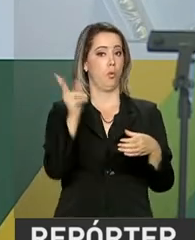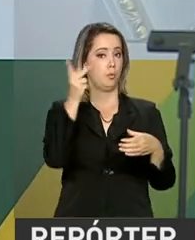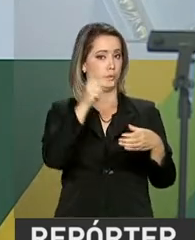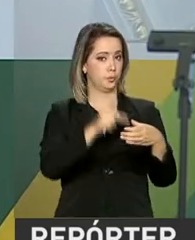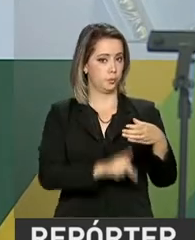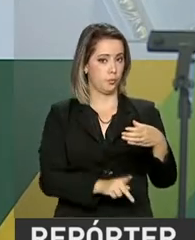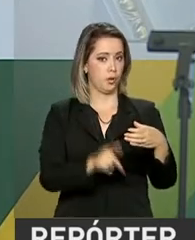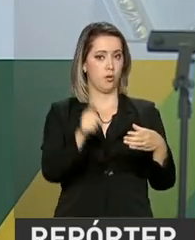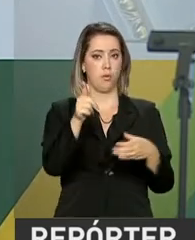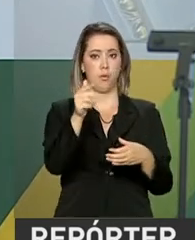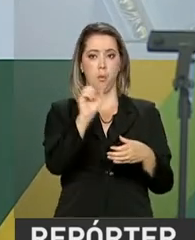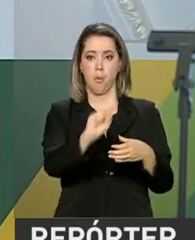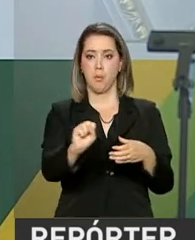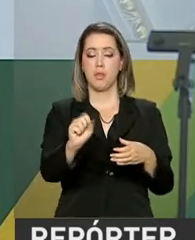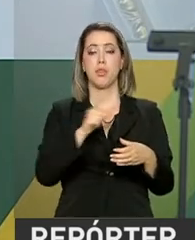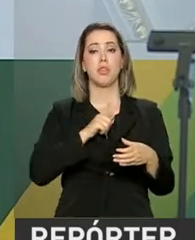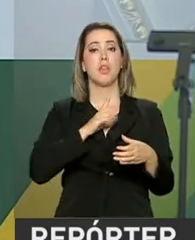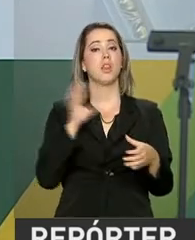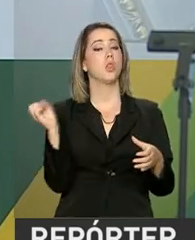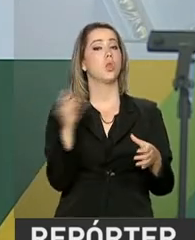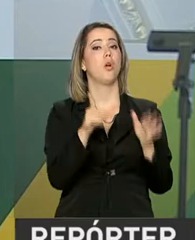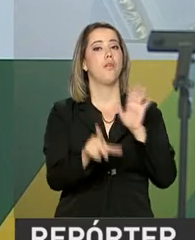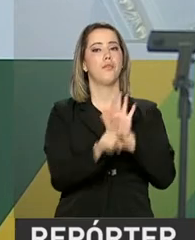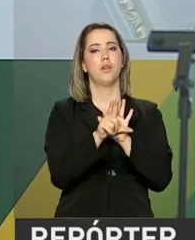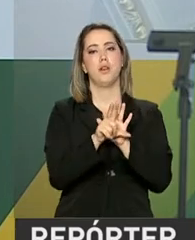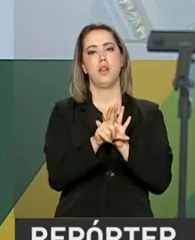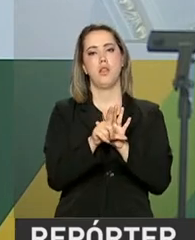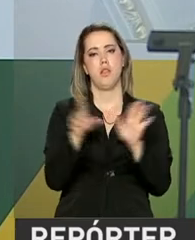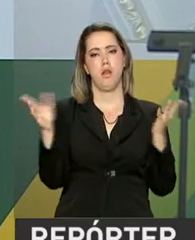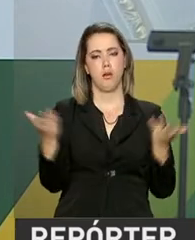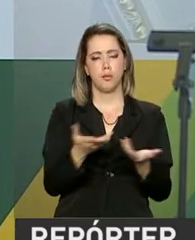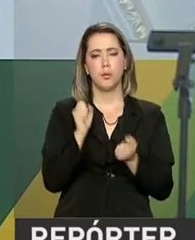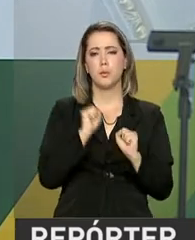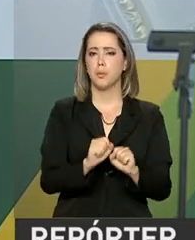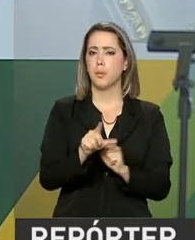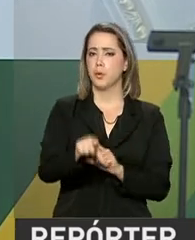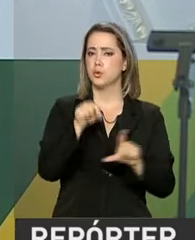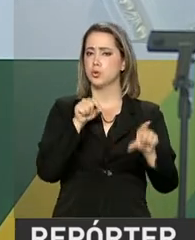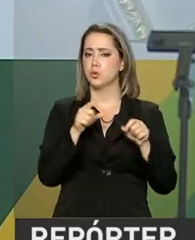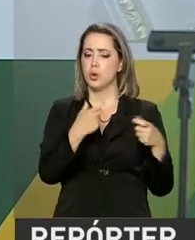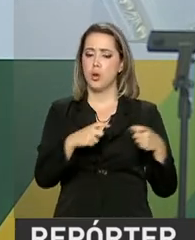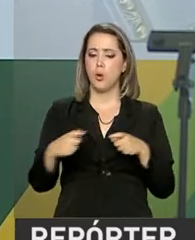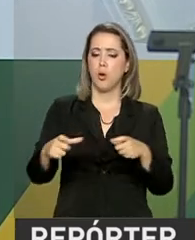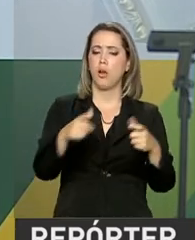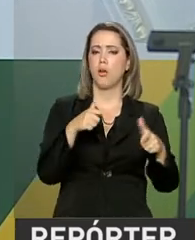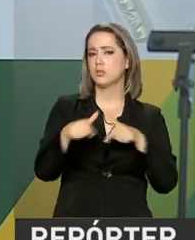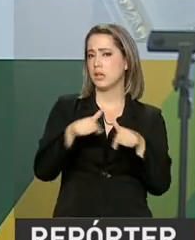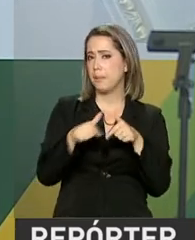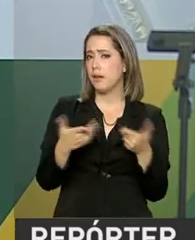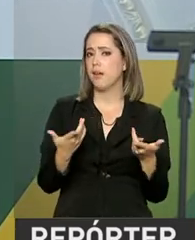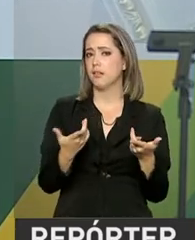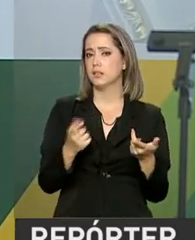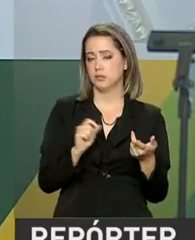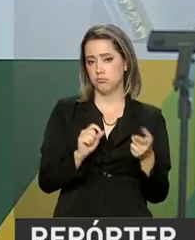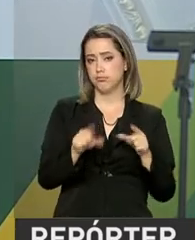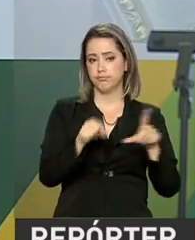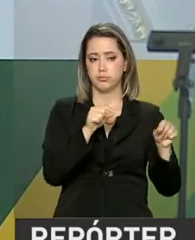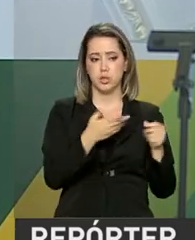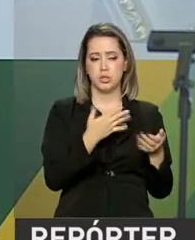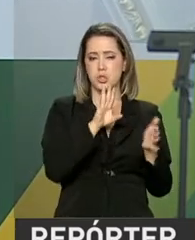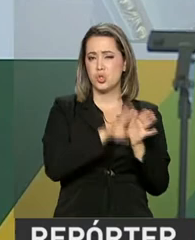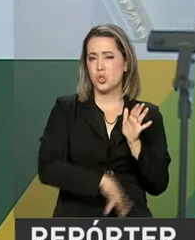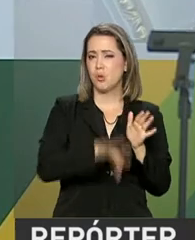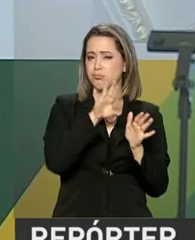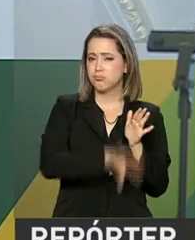mas eu acabei de dizer o direito de escolher onde explorar nós removemos as barreiras legais